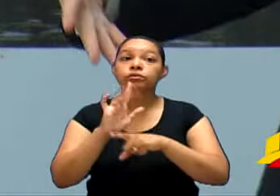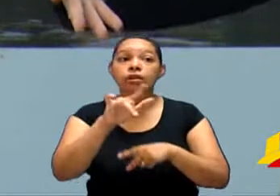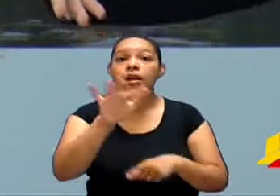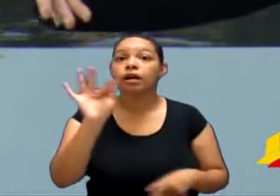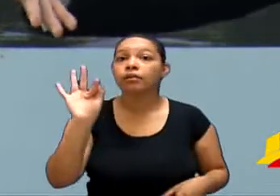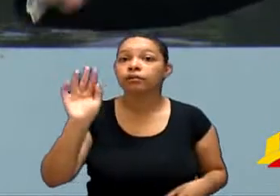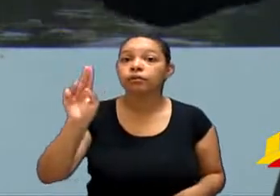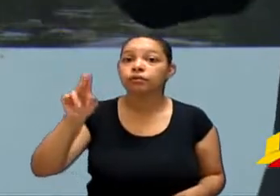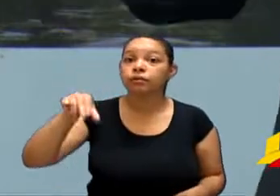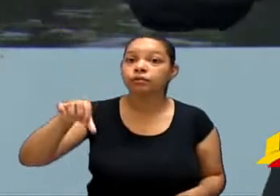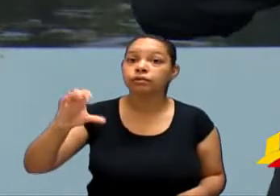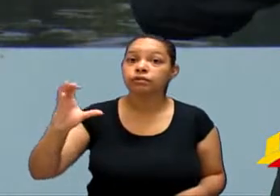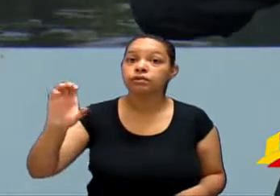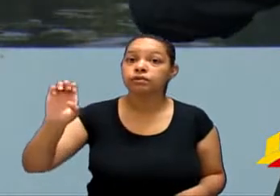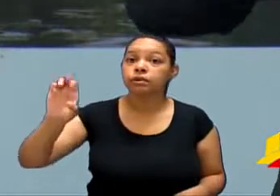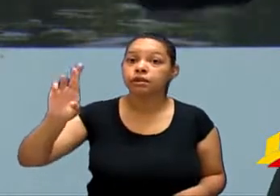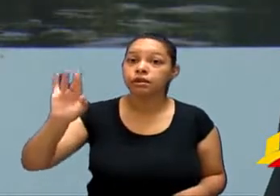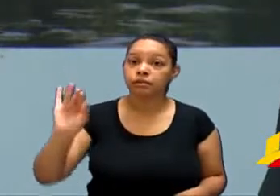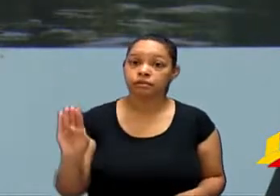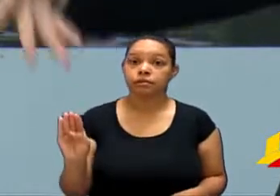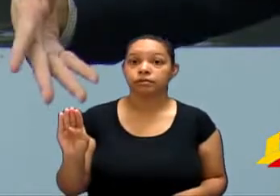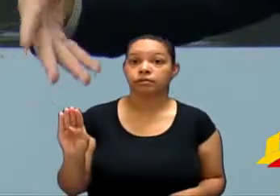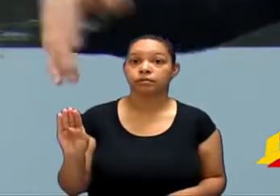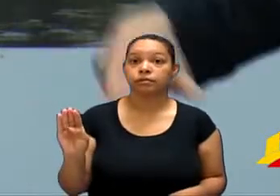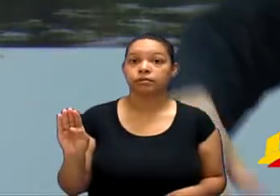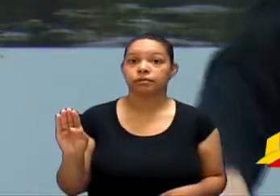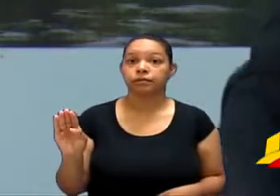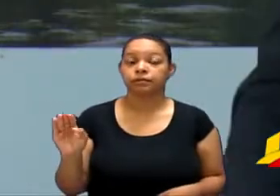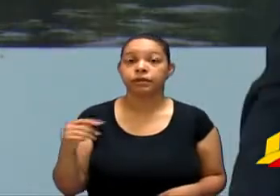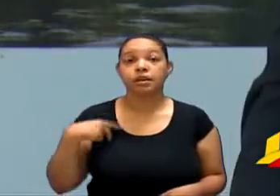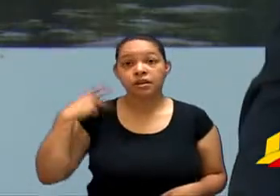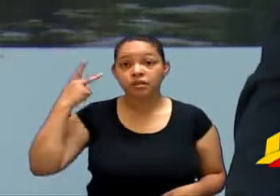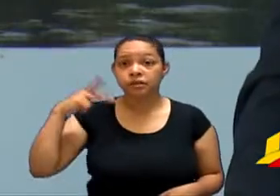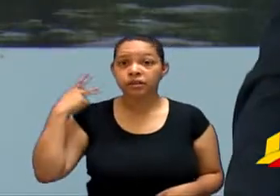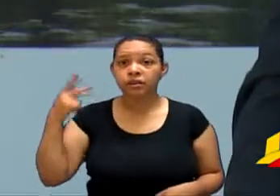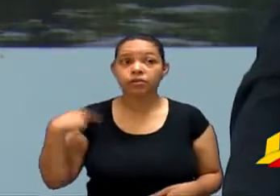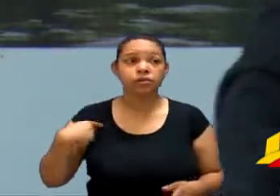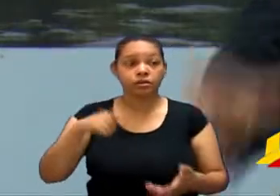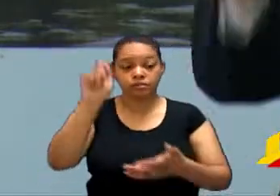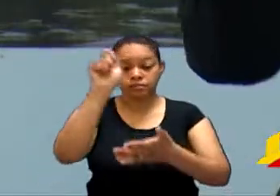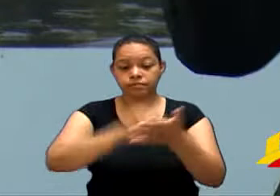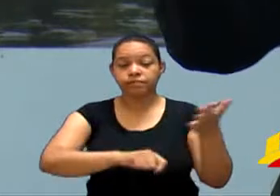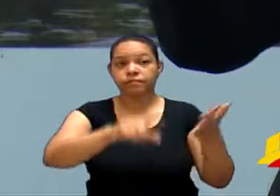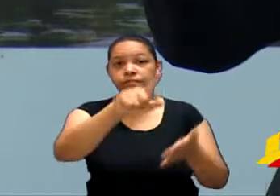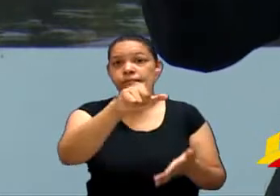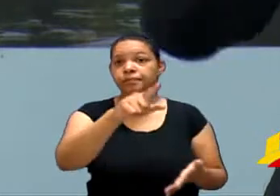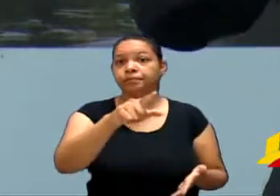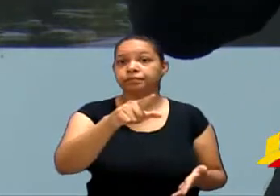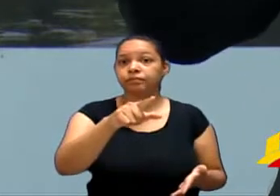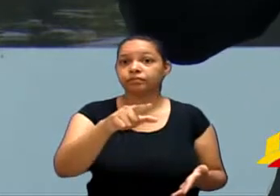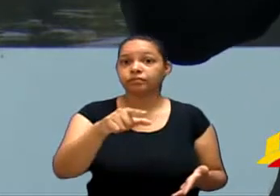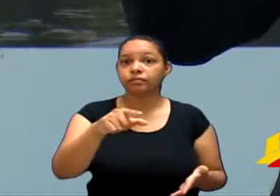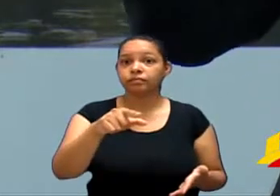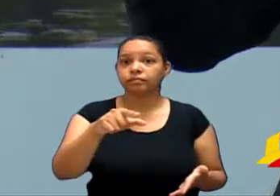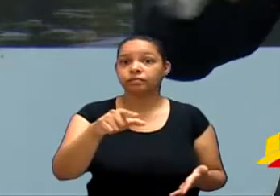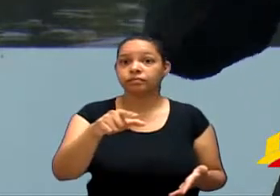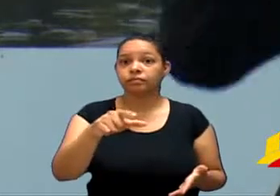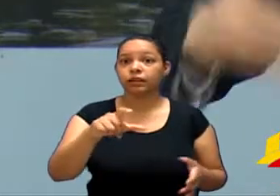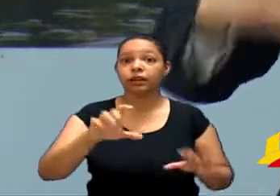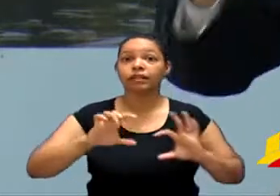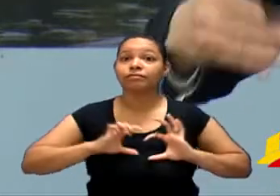já colaboro inclusive Porque como Vereador eu eu me inscrevi na função serve para fazer parte nem carteira da Fonseca eu não uso